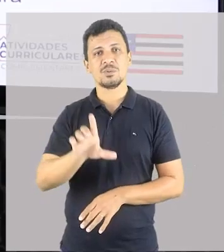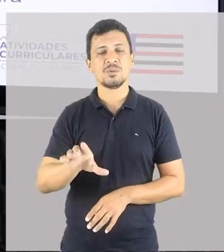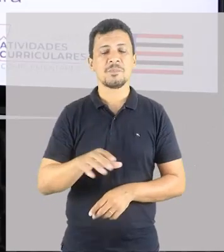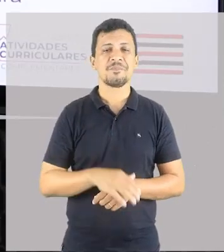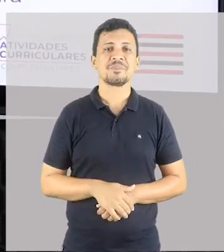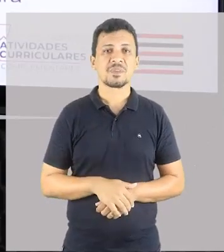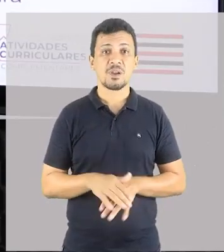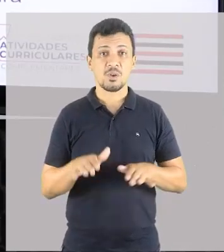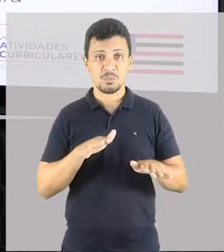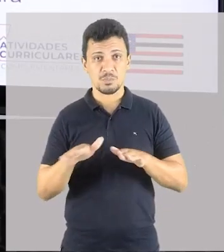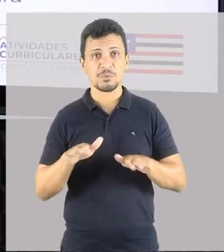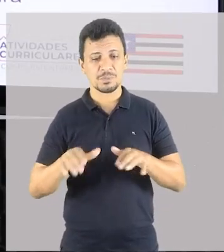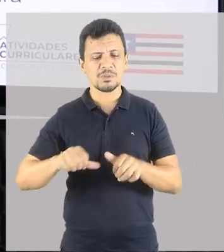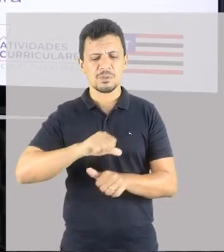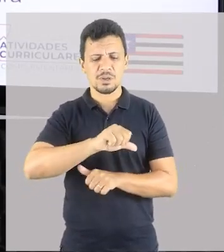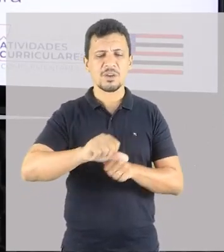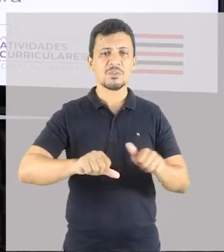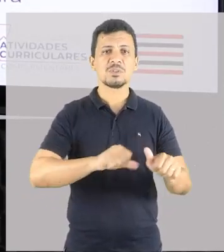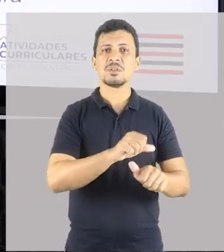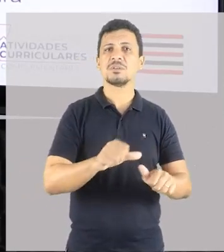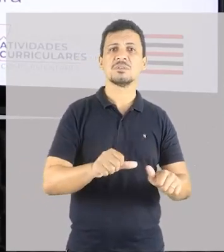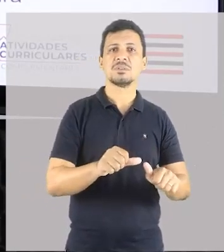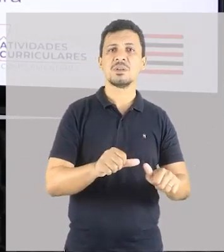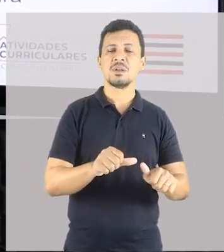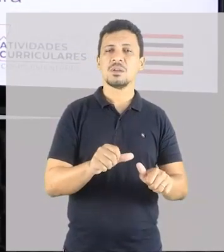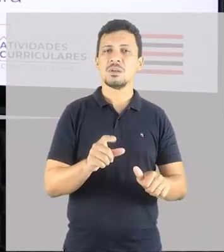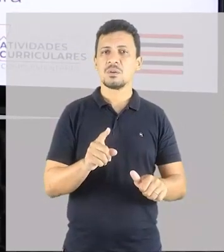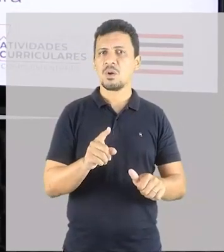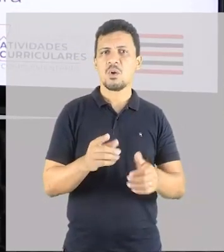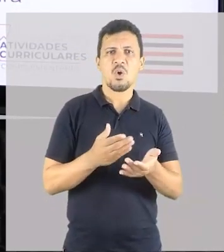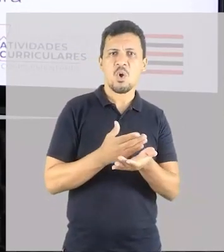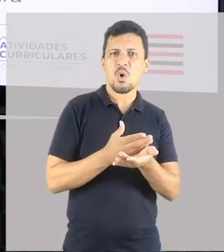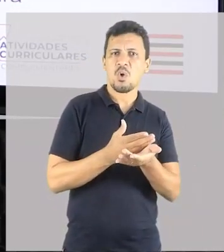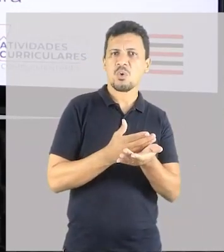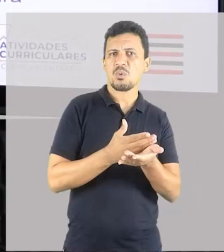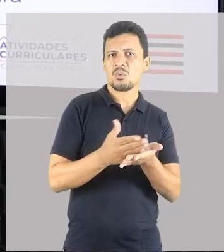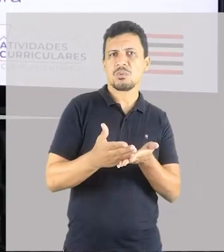ser um movimento revolucionário, certo? Ele não começa de uma forma